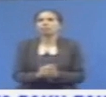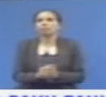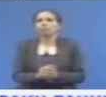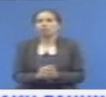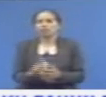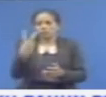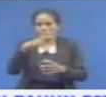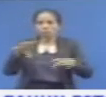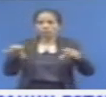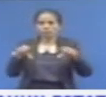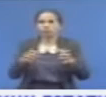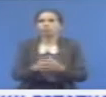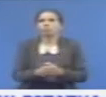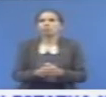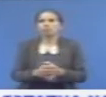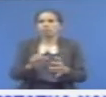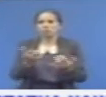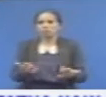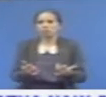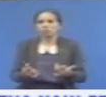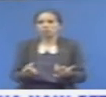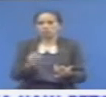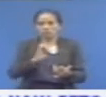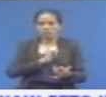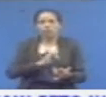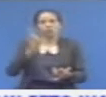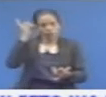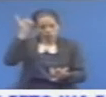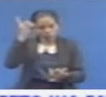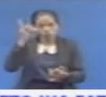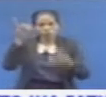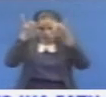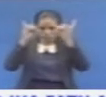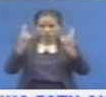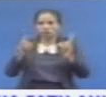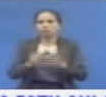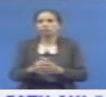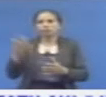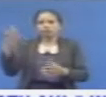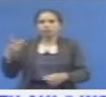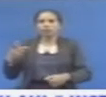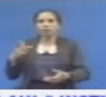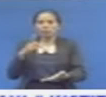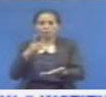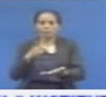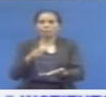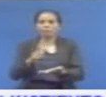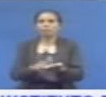minha decisão. Ainda não é que eu duvido se tu ou decisão. E a plenária, terça-feira, semana foi na